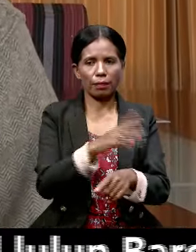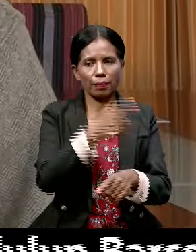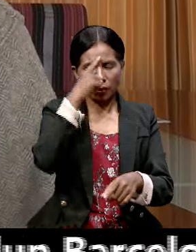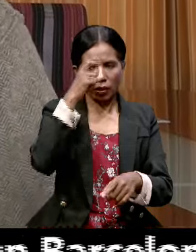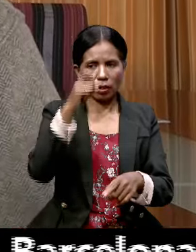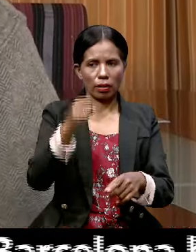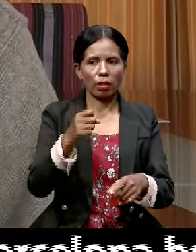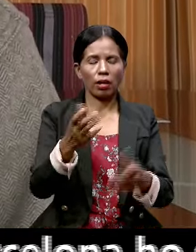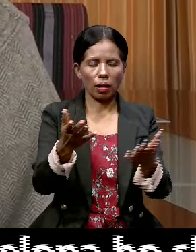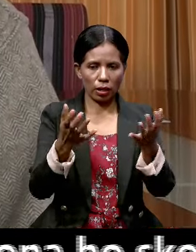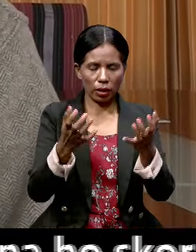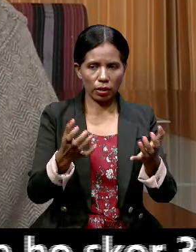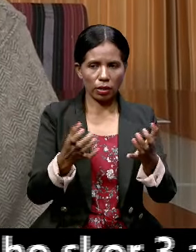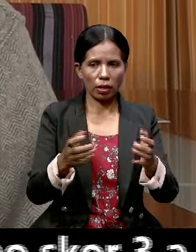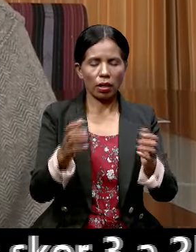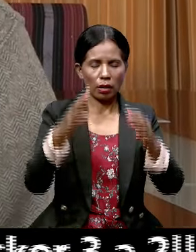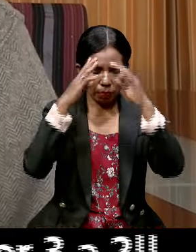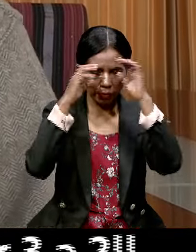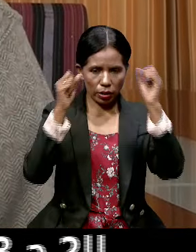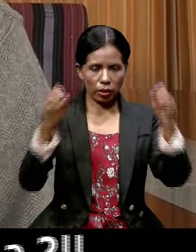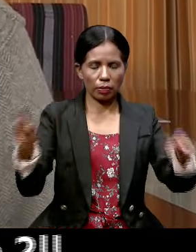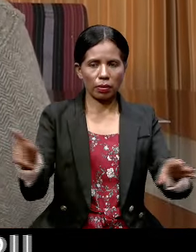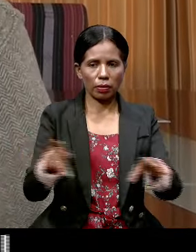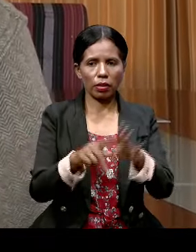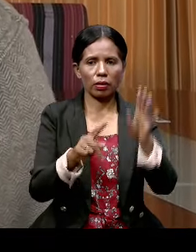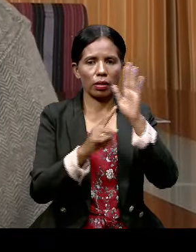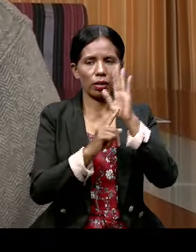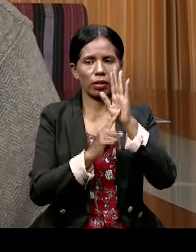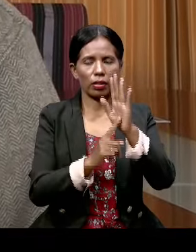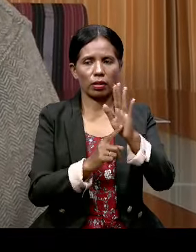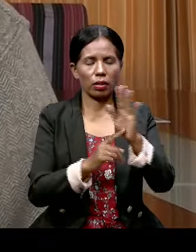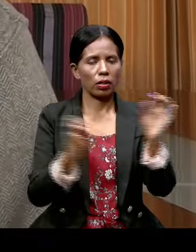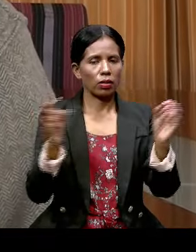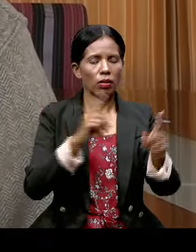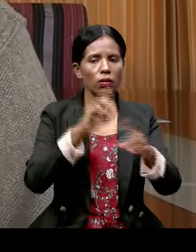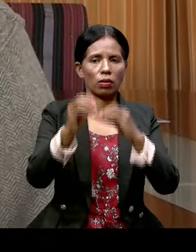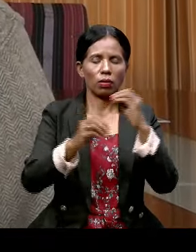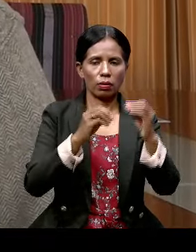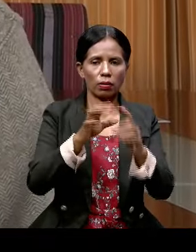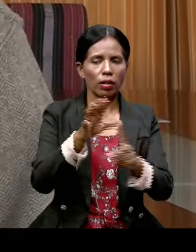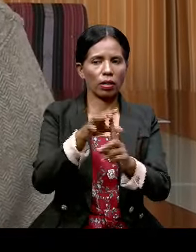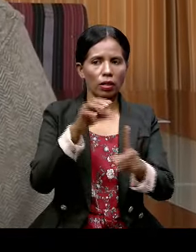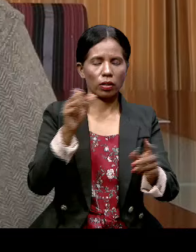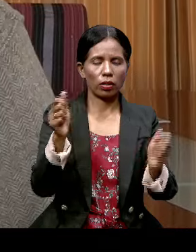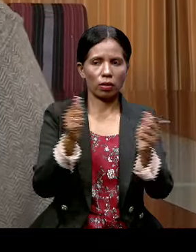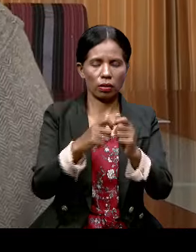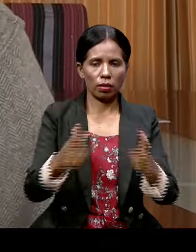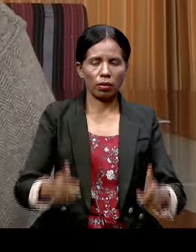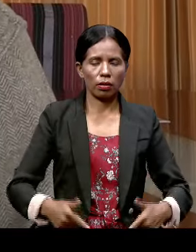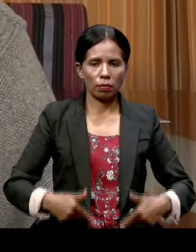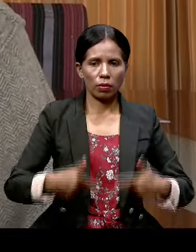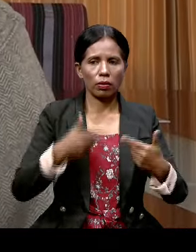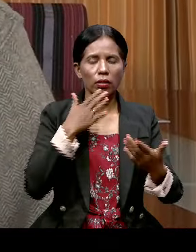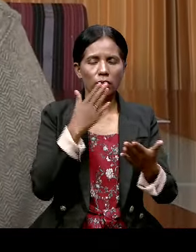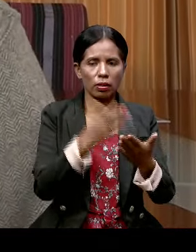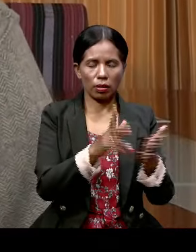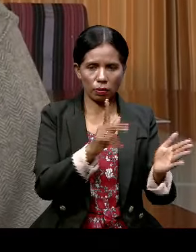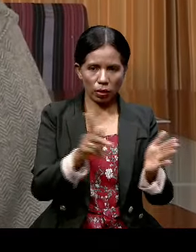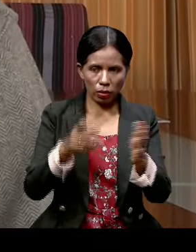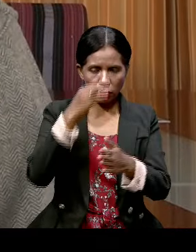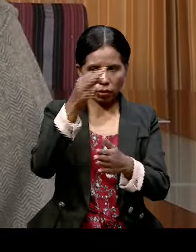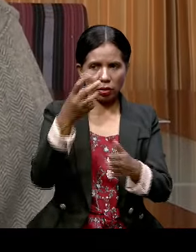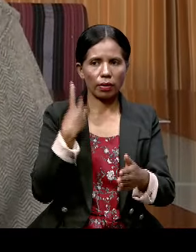e acaramos presidente de presença para atuamos lá os dito com a economia de lição, mas por esse dia plano se renovar hoje para